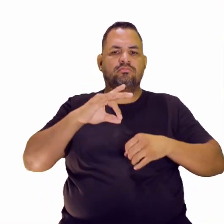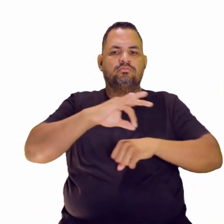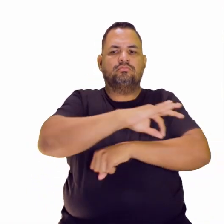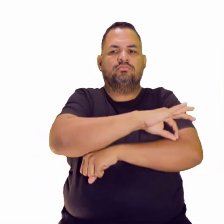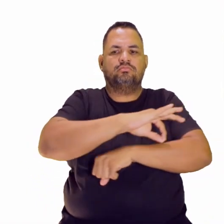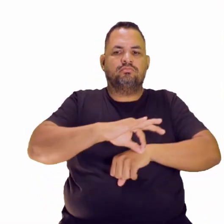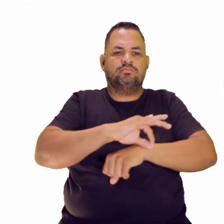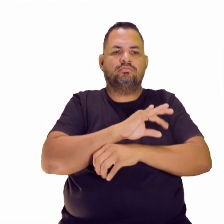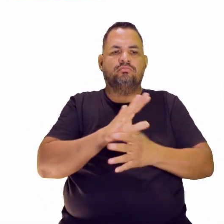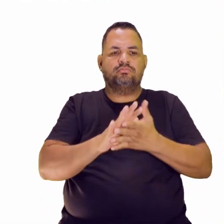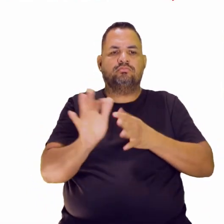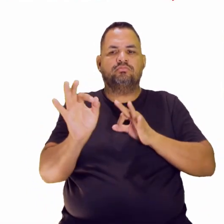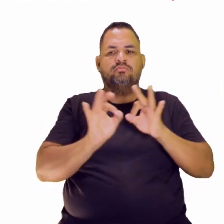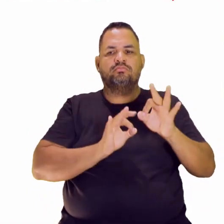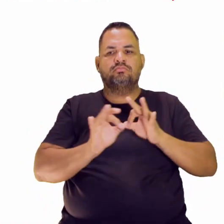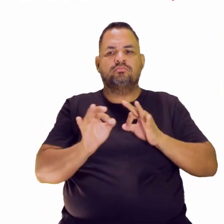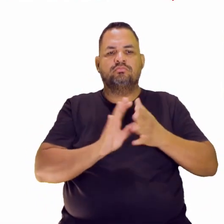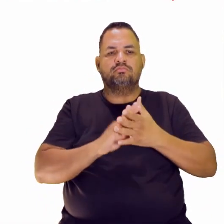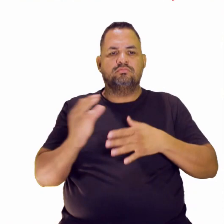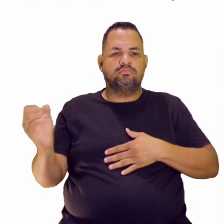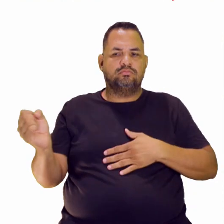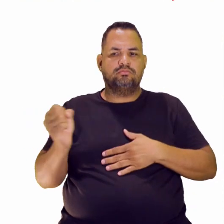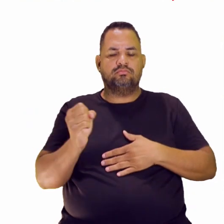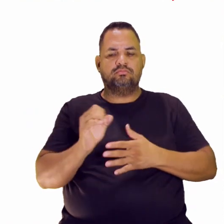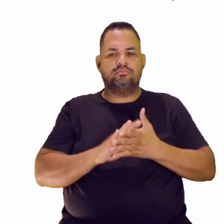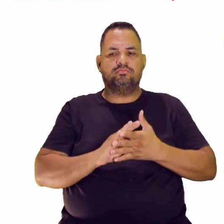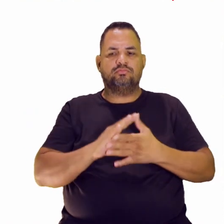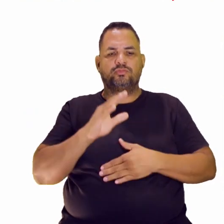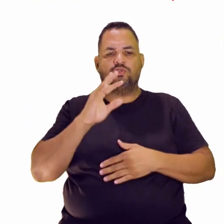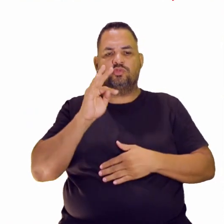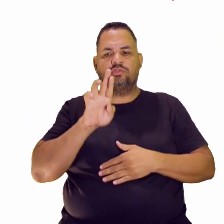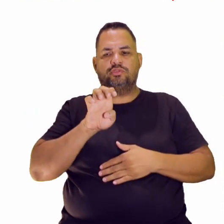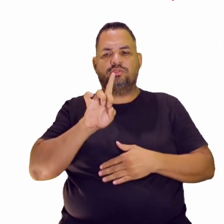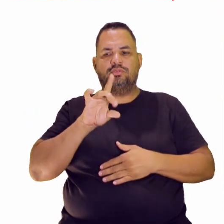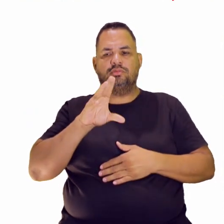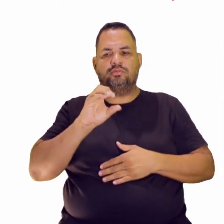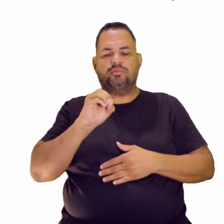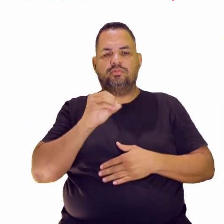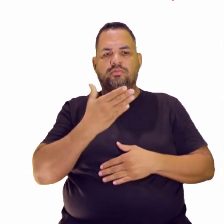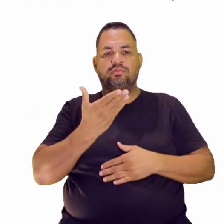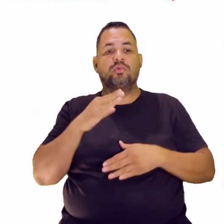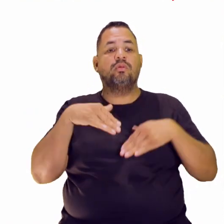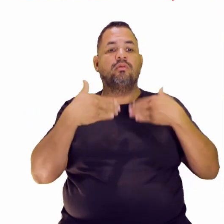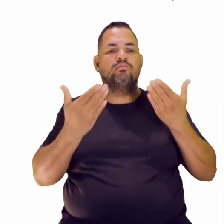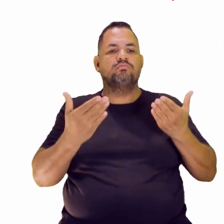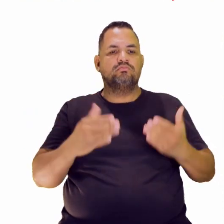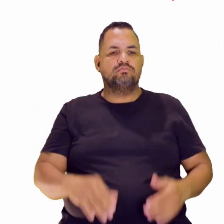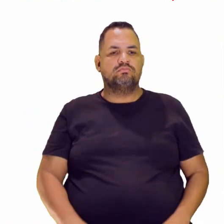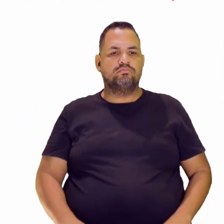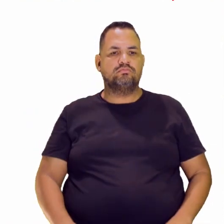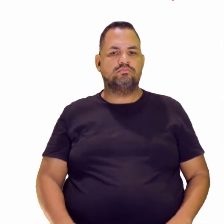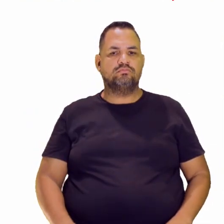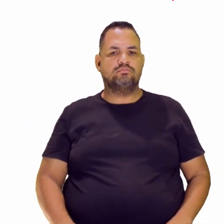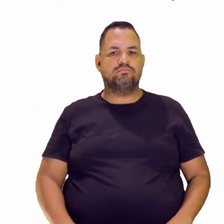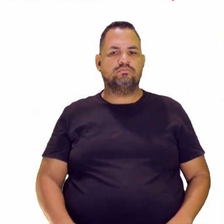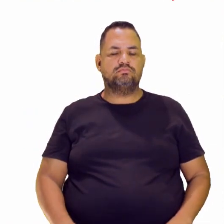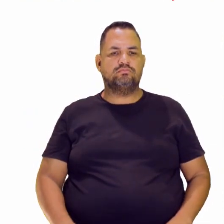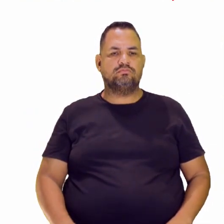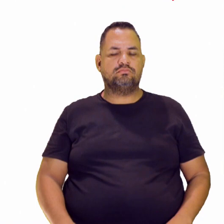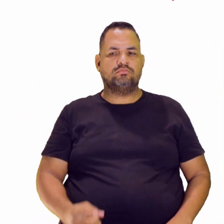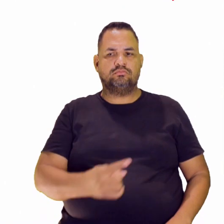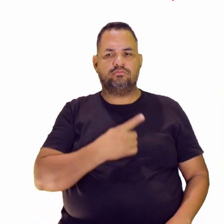arquitetura, com a implantação do estilo. Então, entre esses estilos aqui,